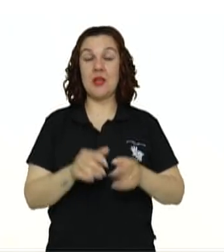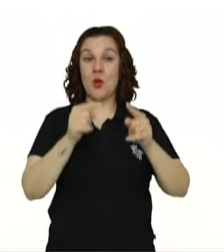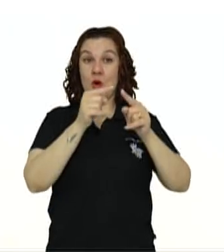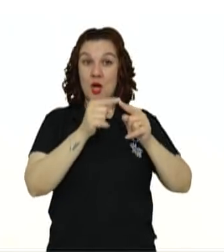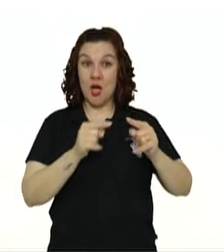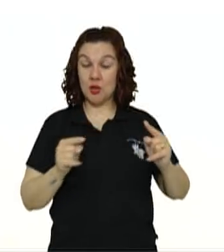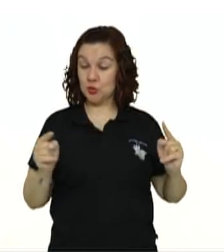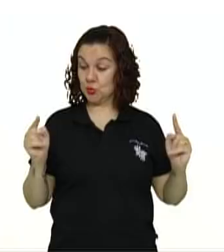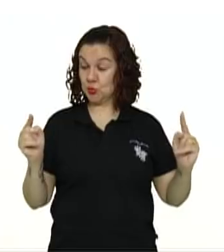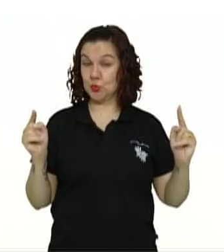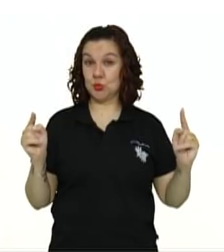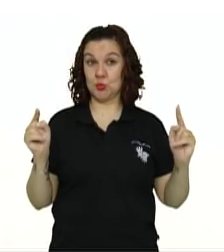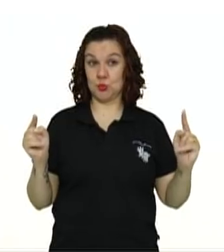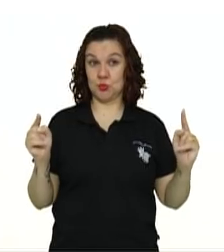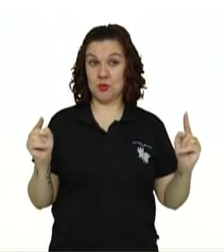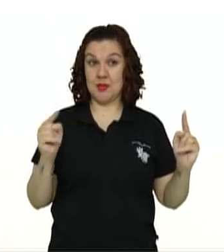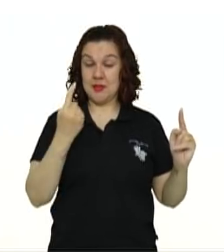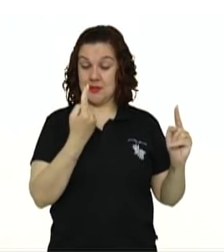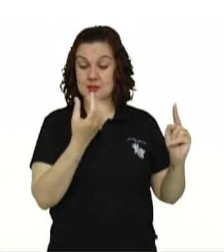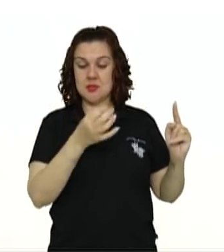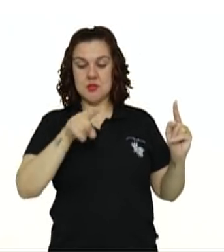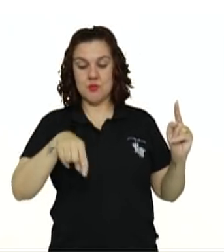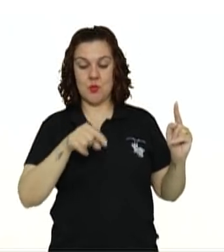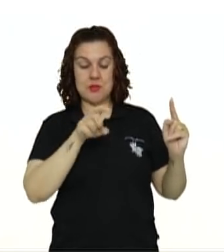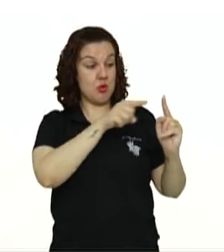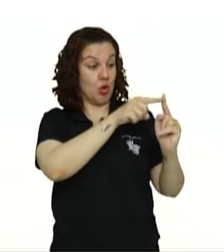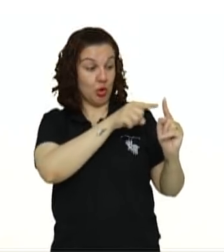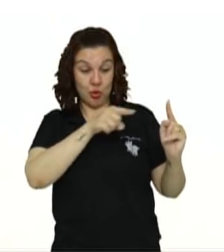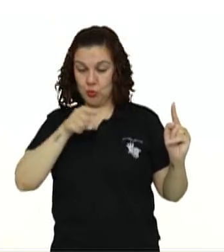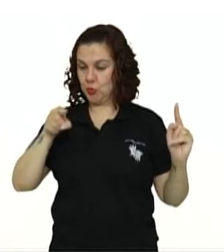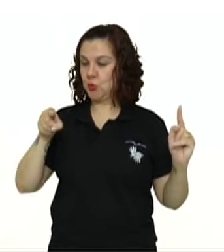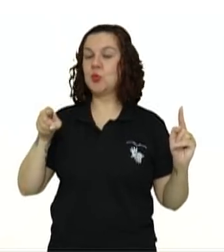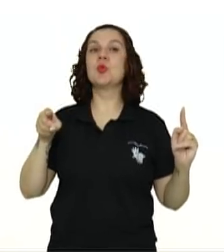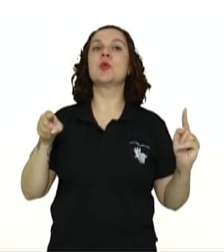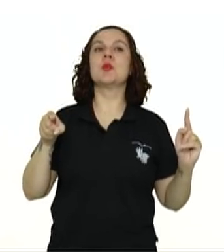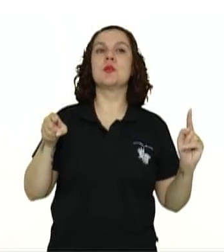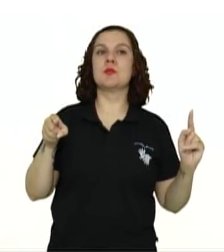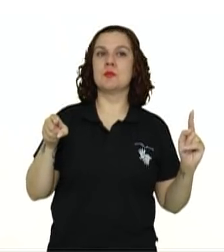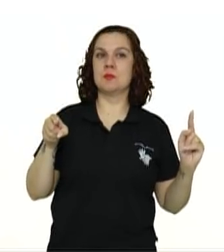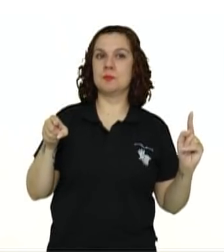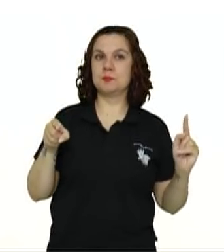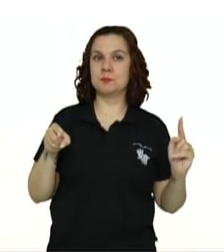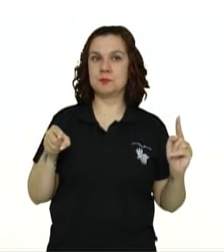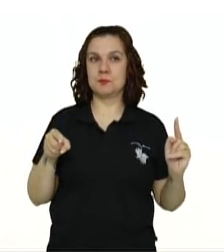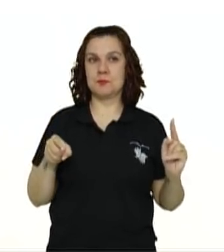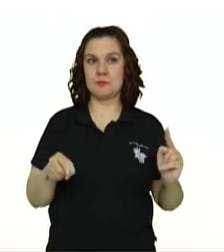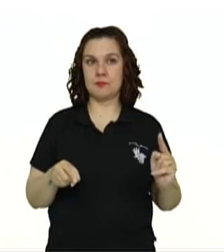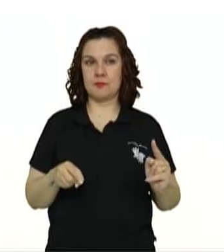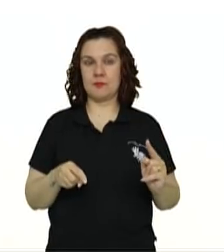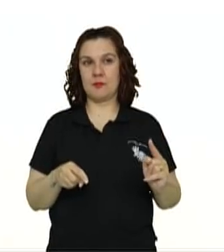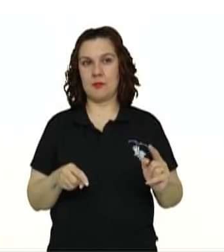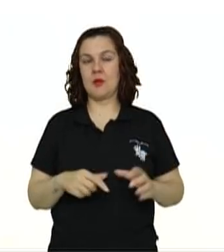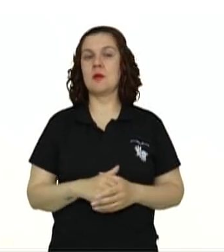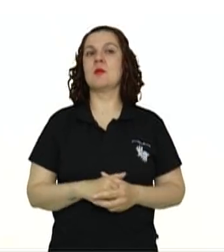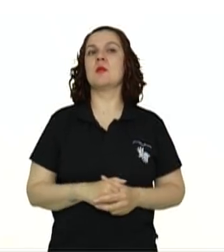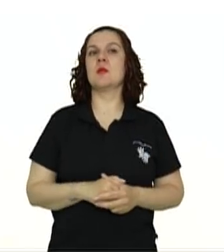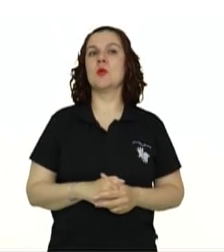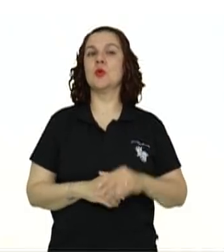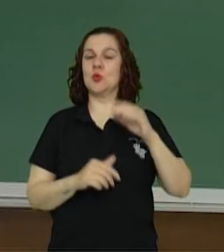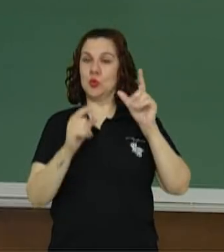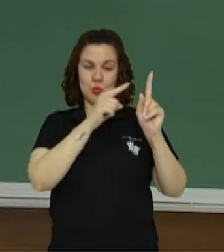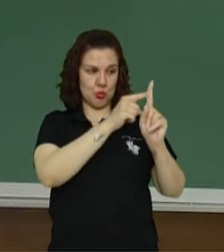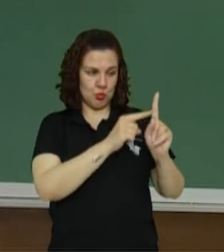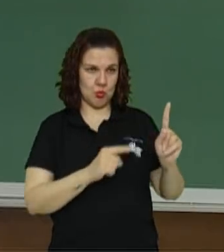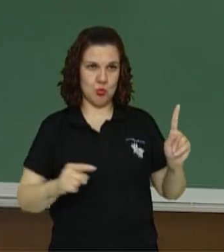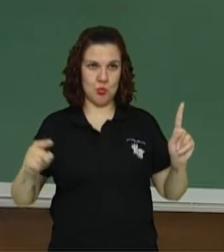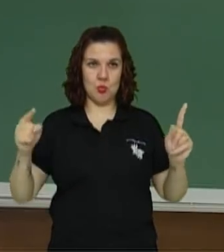toda essa, ou 16,5 é toda essa medida aqui, então 16,5 sobre x. Então, tudo isso